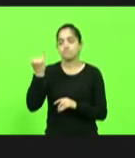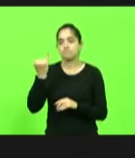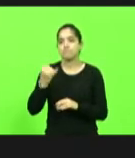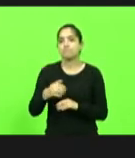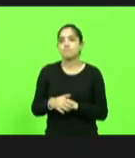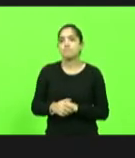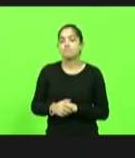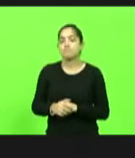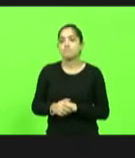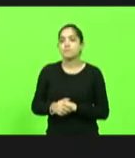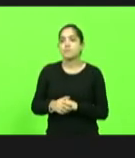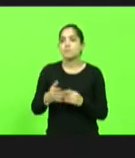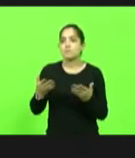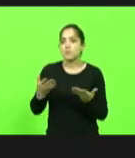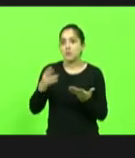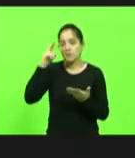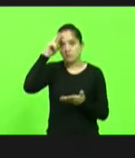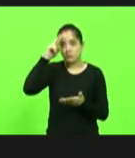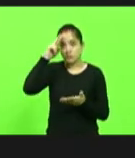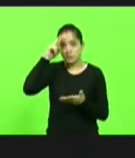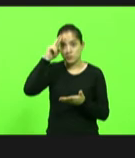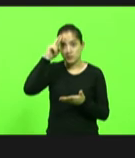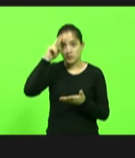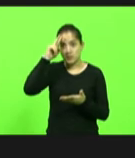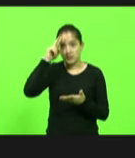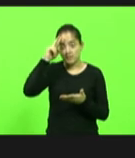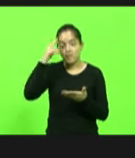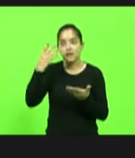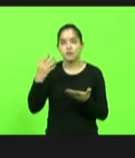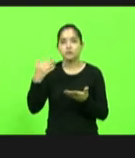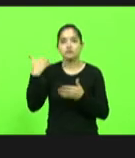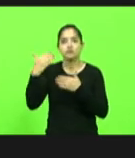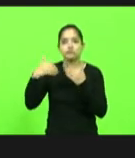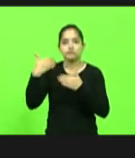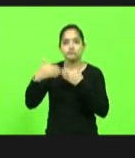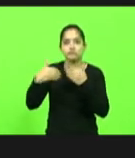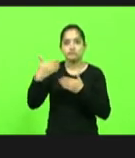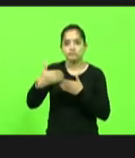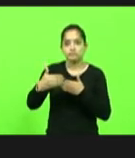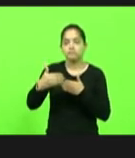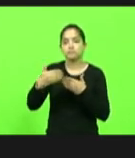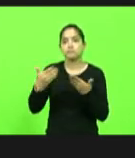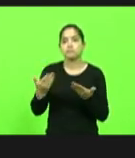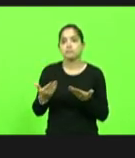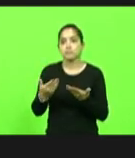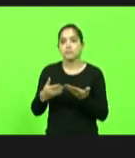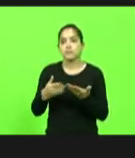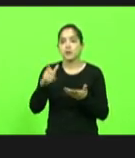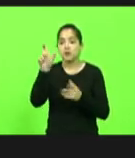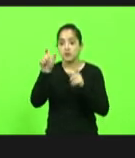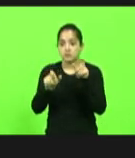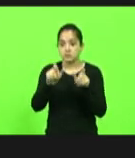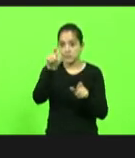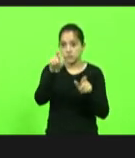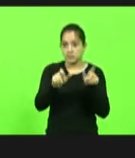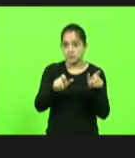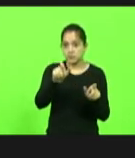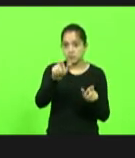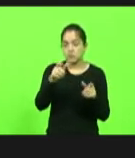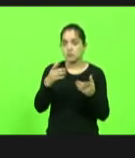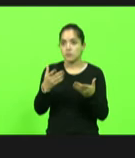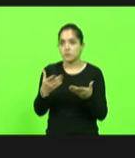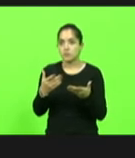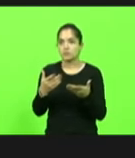Então, historicamente, os usuários, eles foram